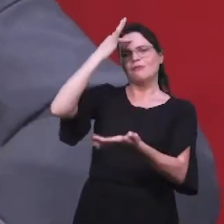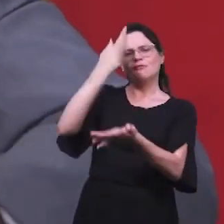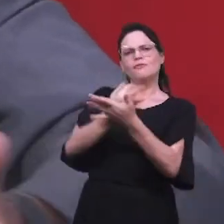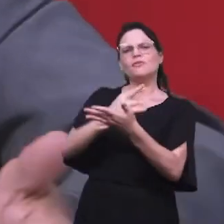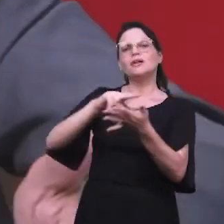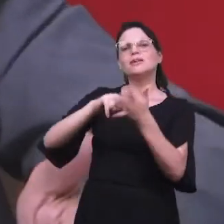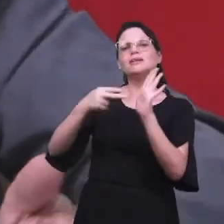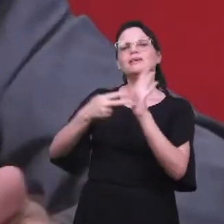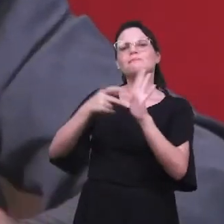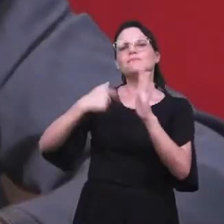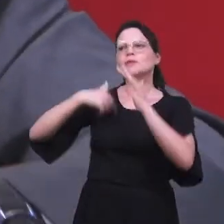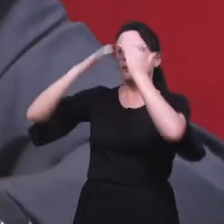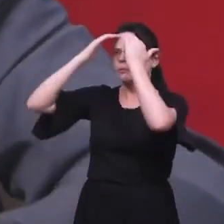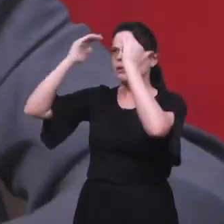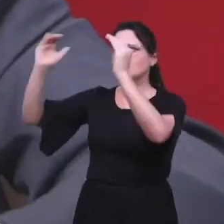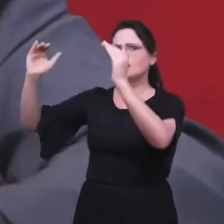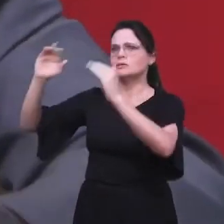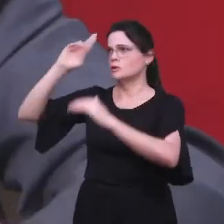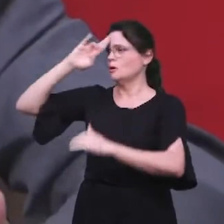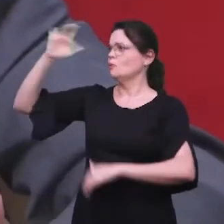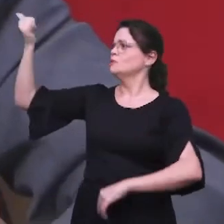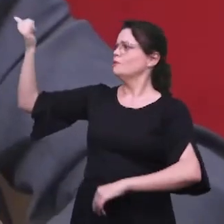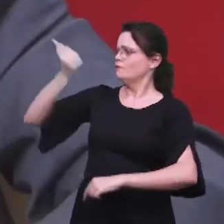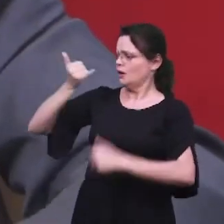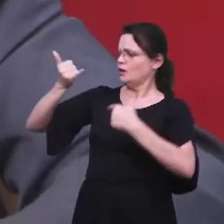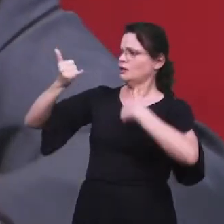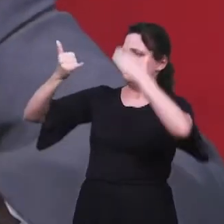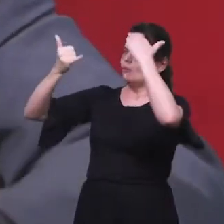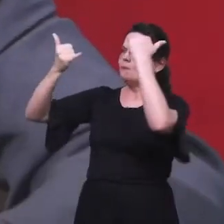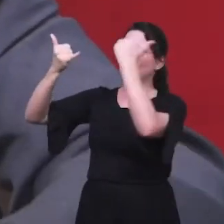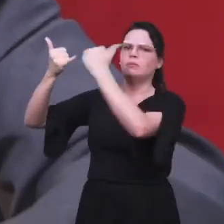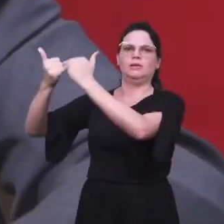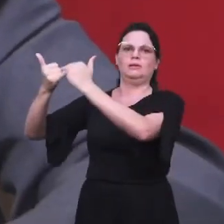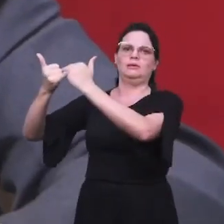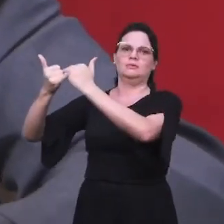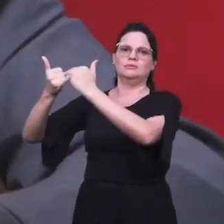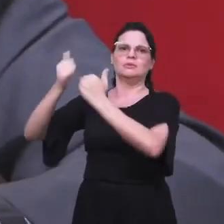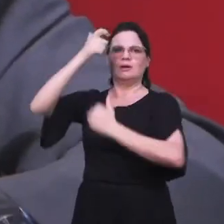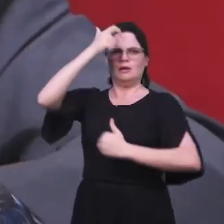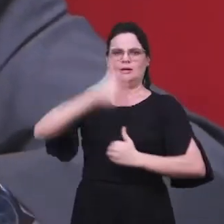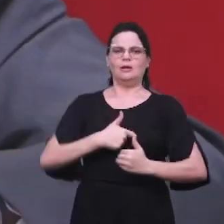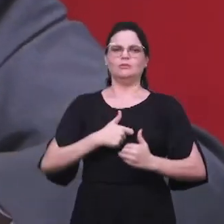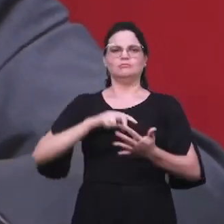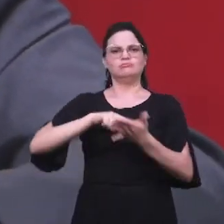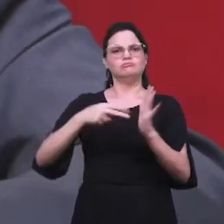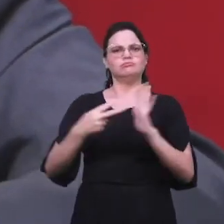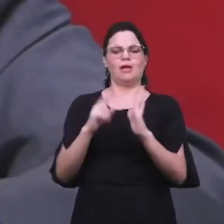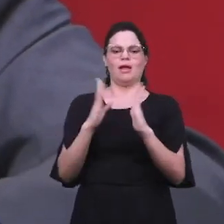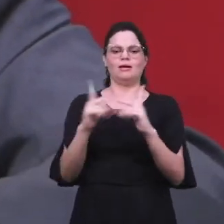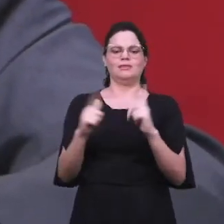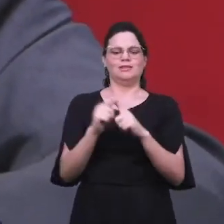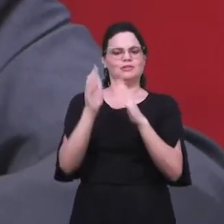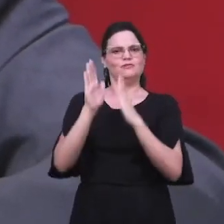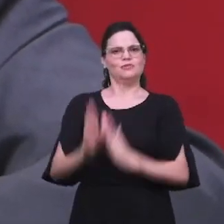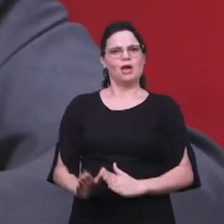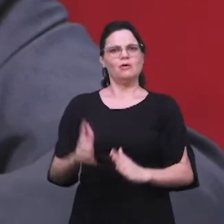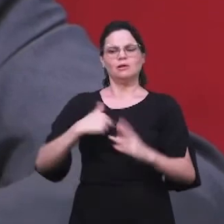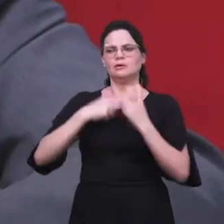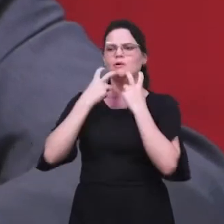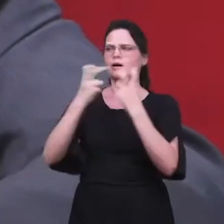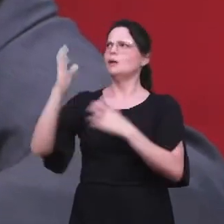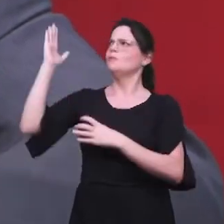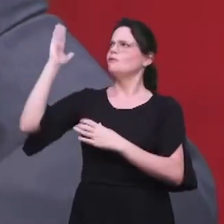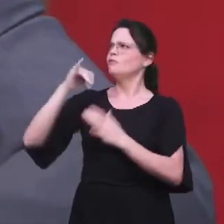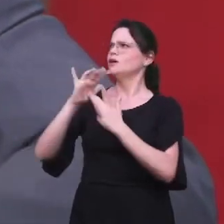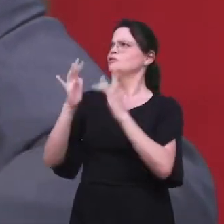fé, porque fé é obediência. Eu ouvi a voz, estou obedecendo, então eu sou igreja, e essa igreja é a igreja que a